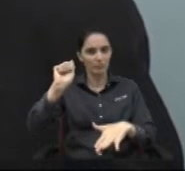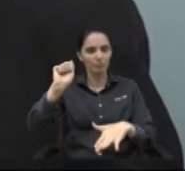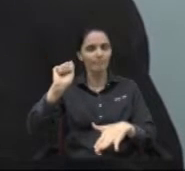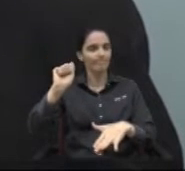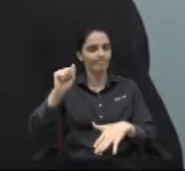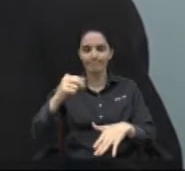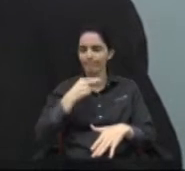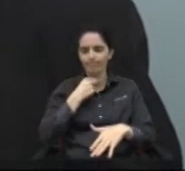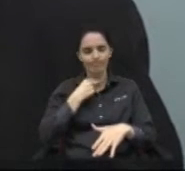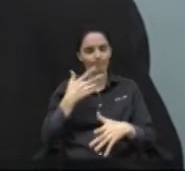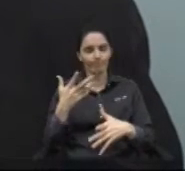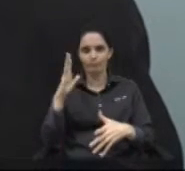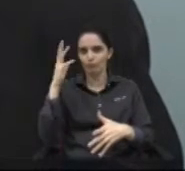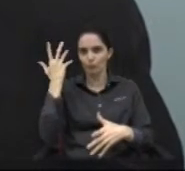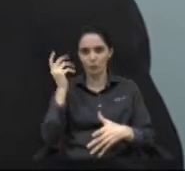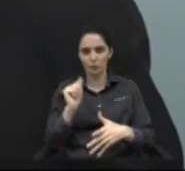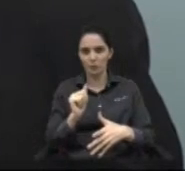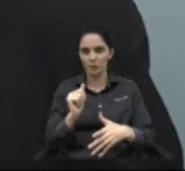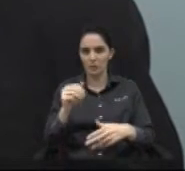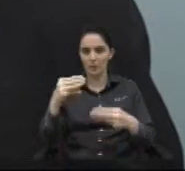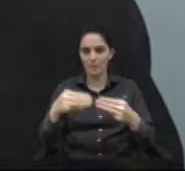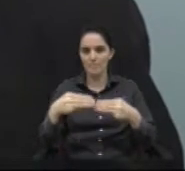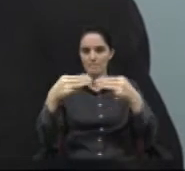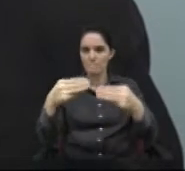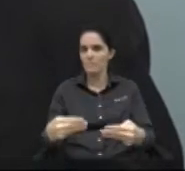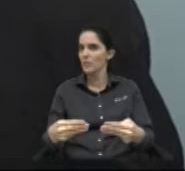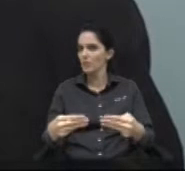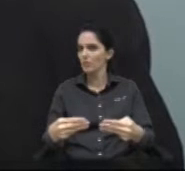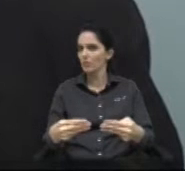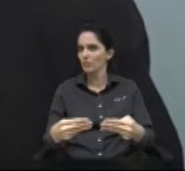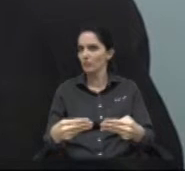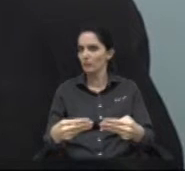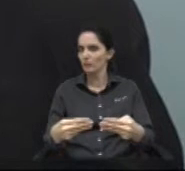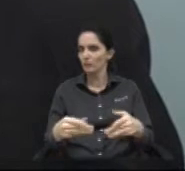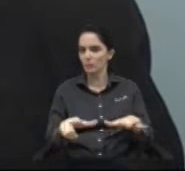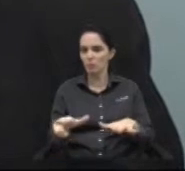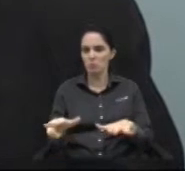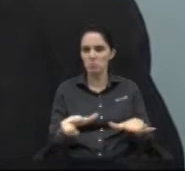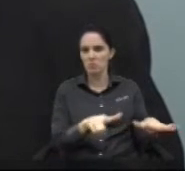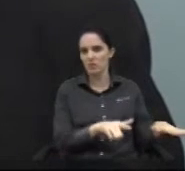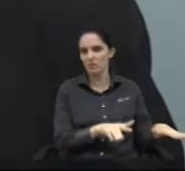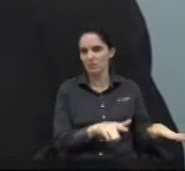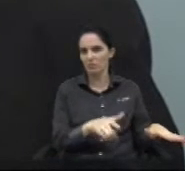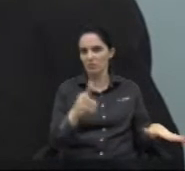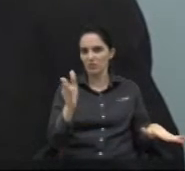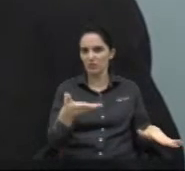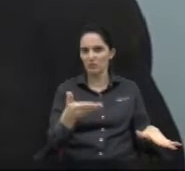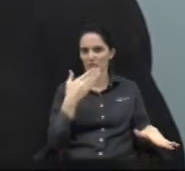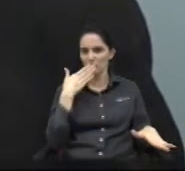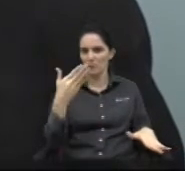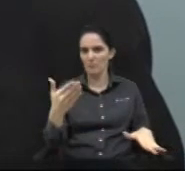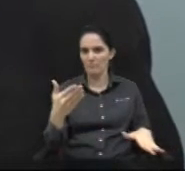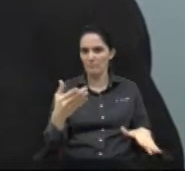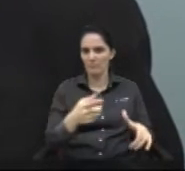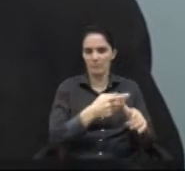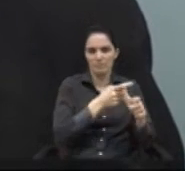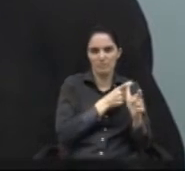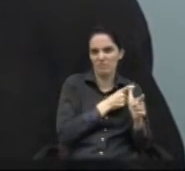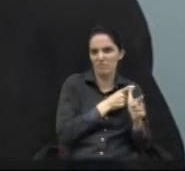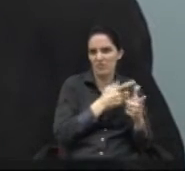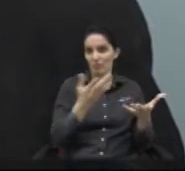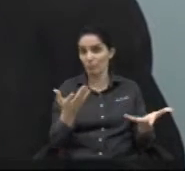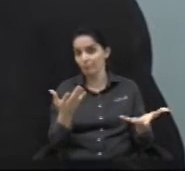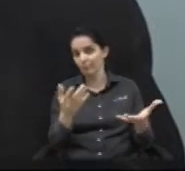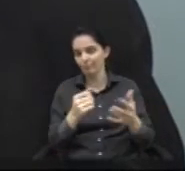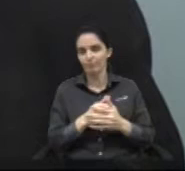situação dessa. Um ministro que é nomeado quando menos de 1 semana já pede a licença. Então nós sabemos